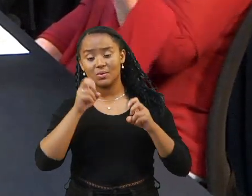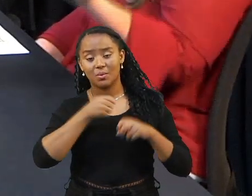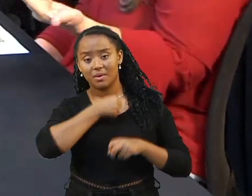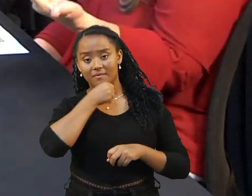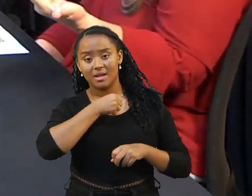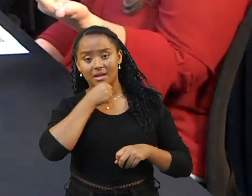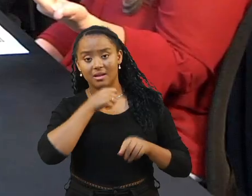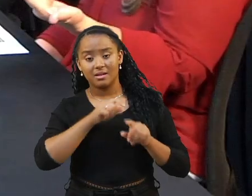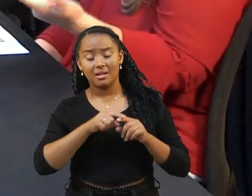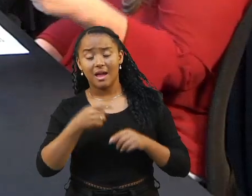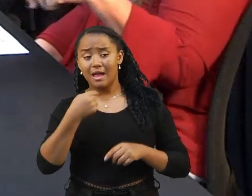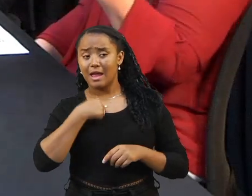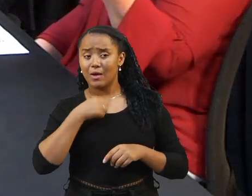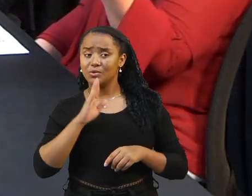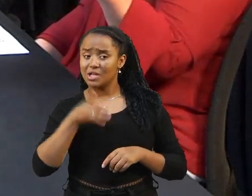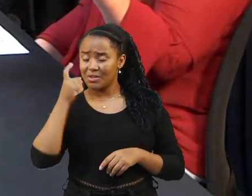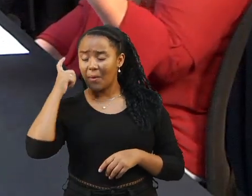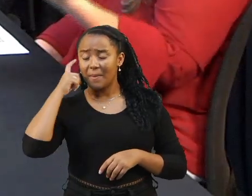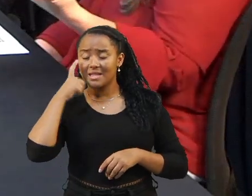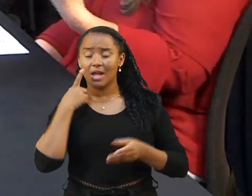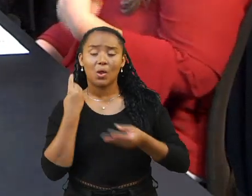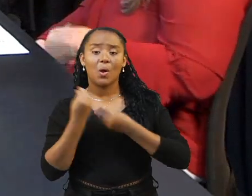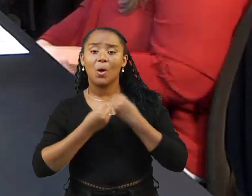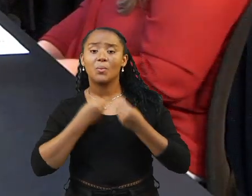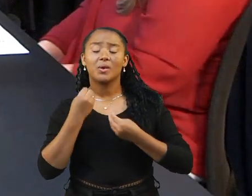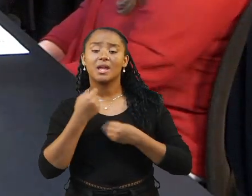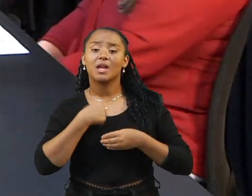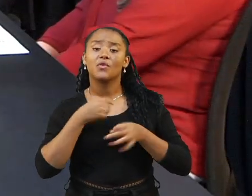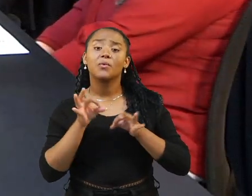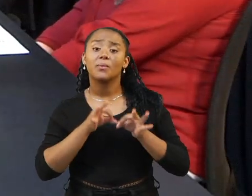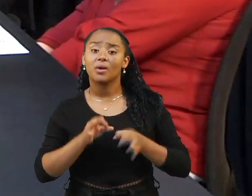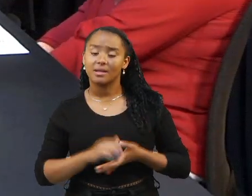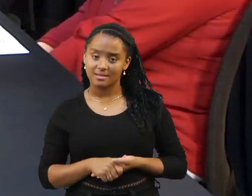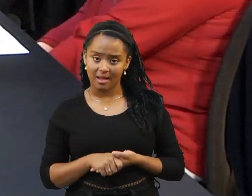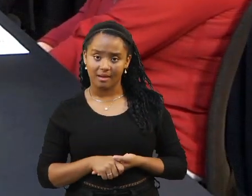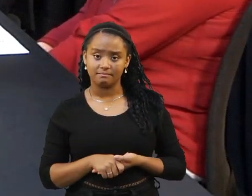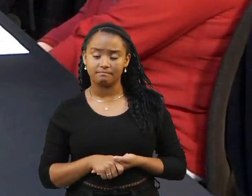mas ainda não me preparei. Como se preparar?